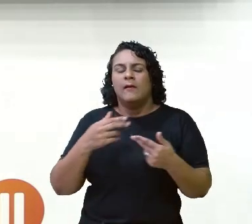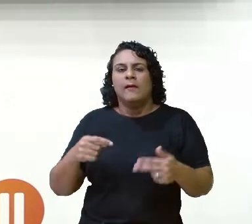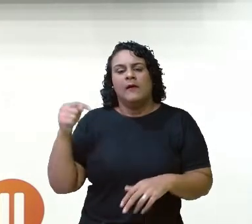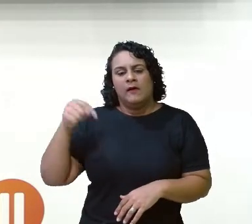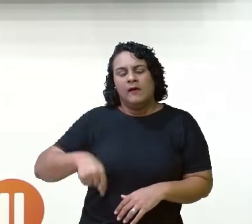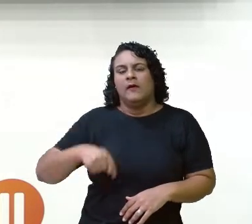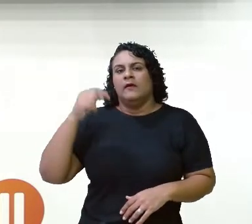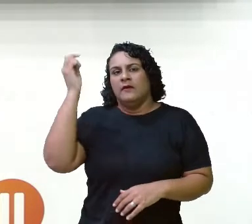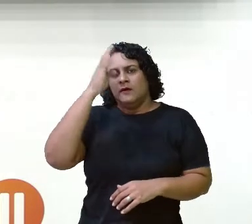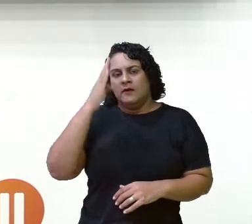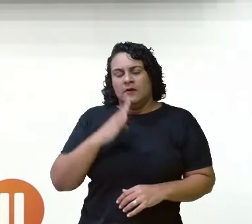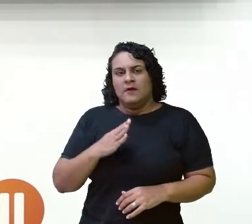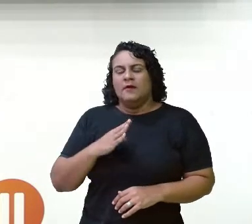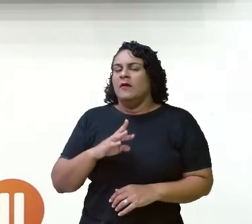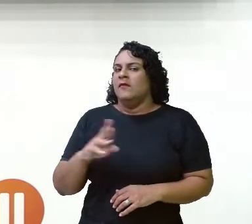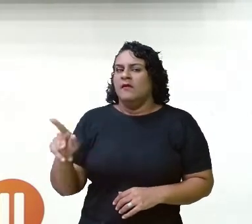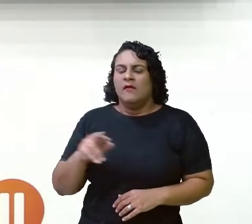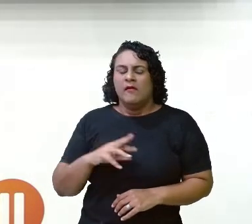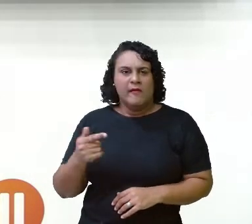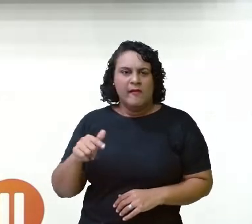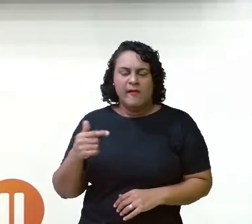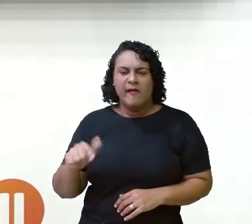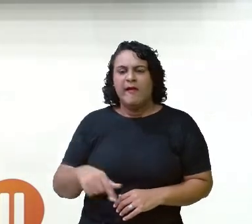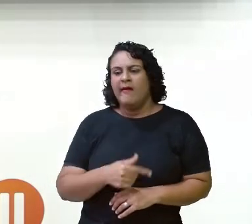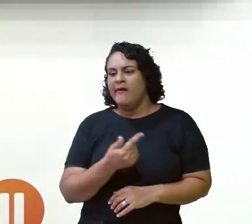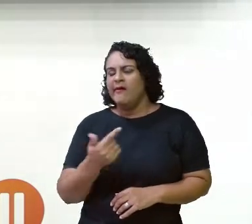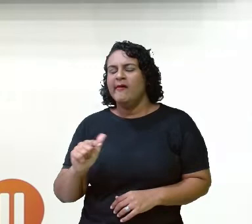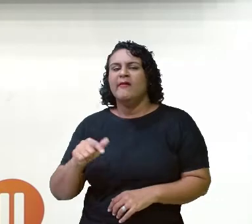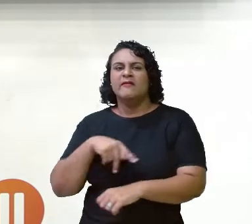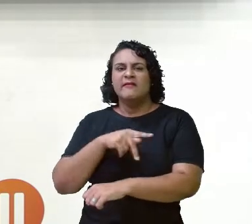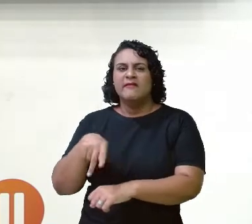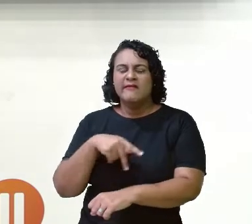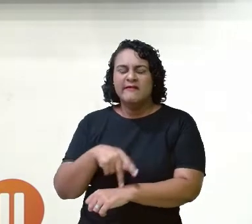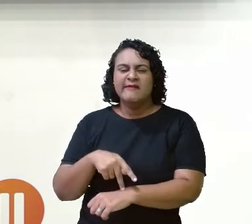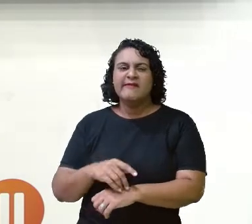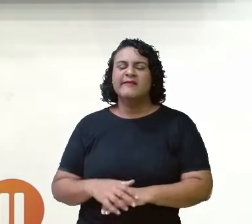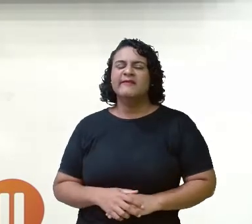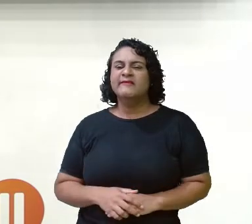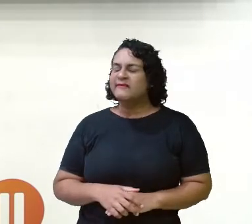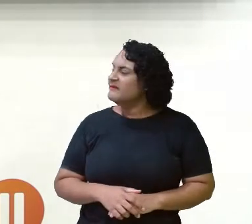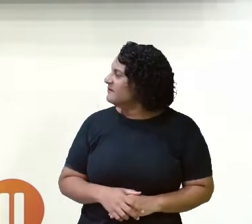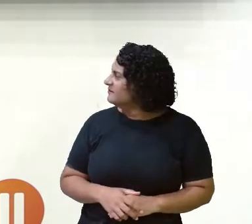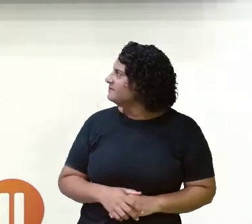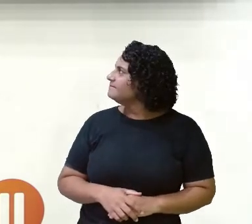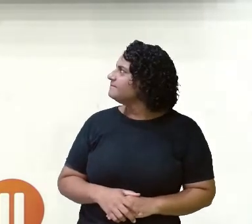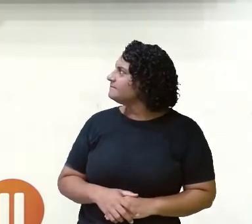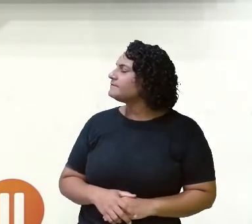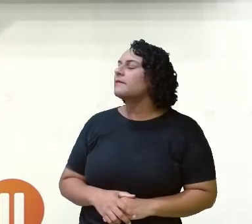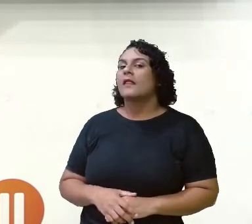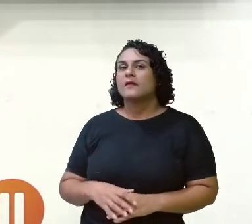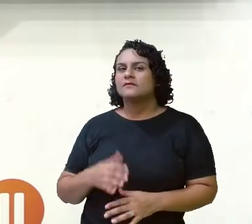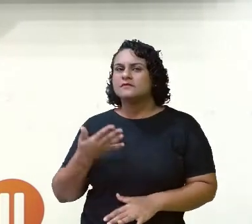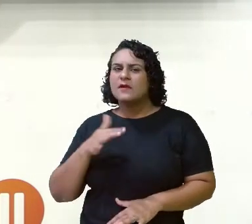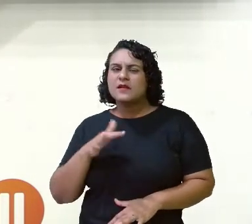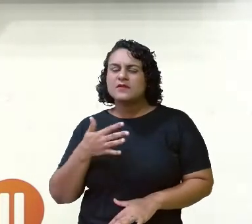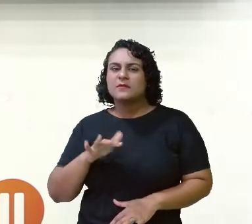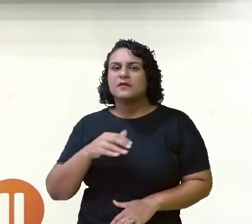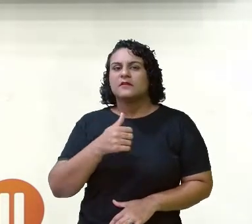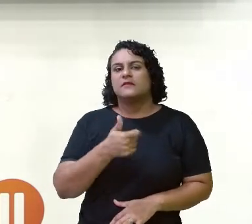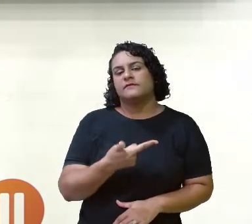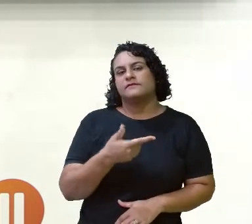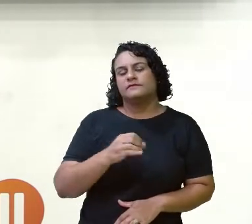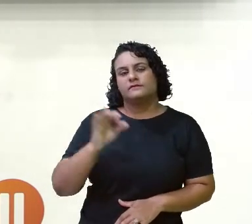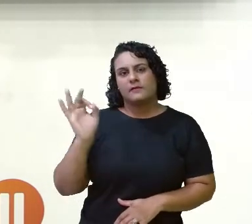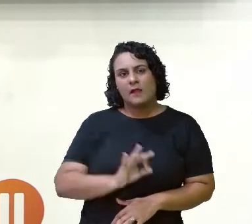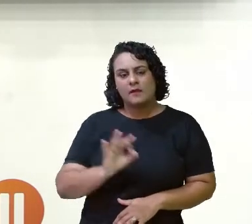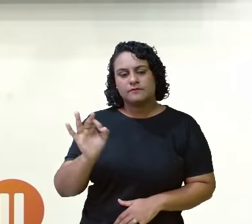aqui no Brasil, que não tem em lugar nenhum. E estima-se que aproximadamente